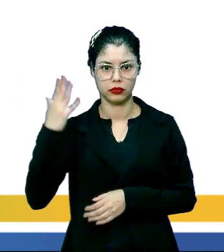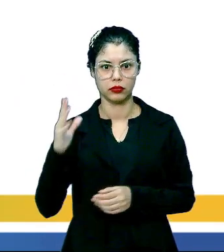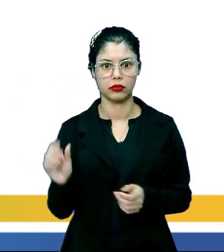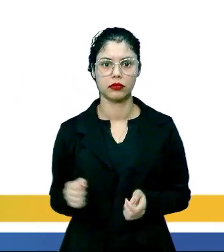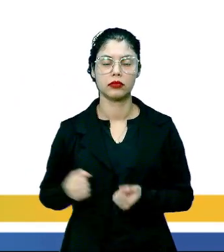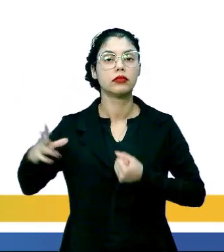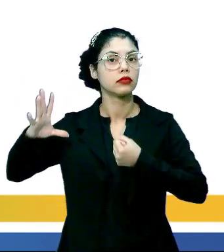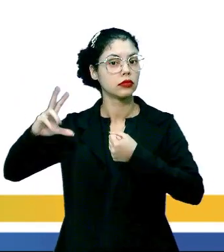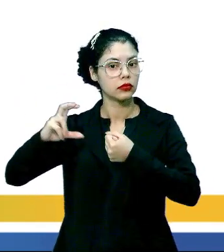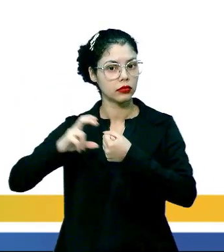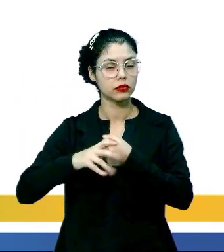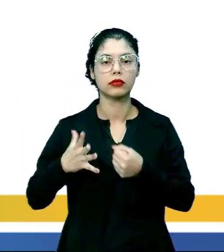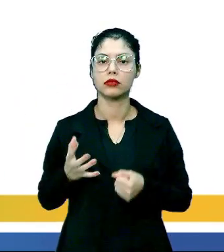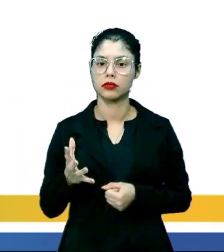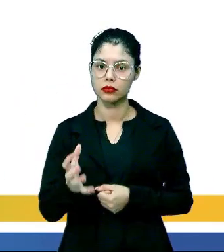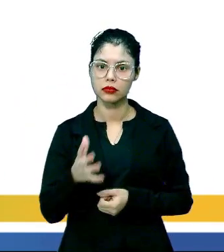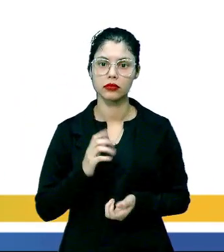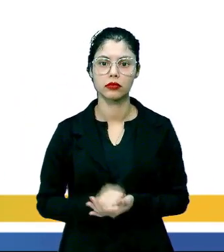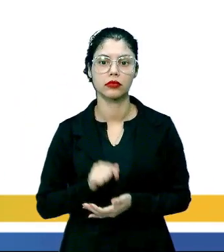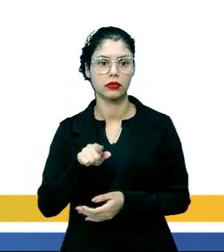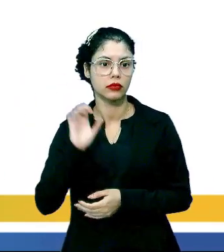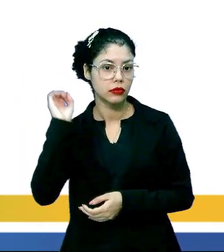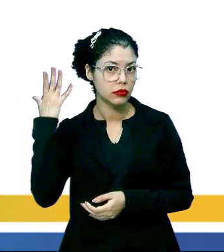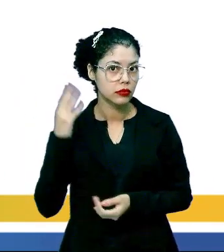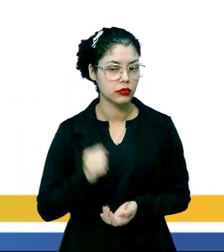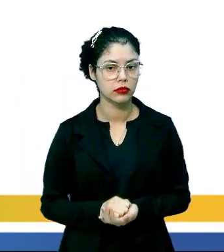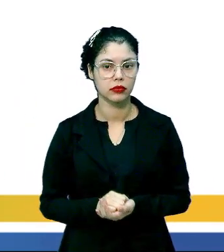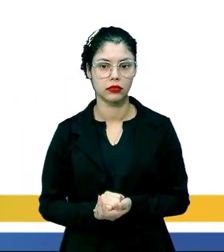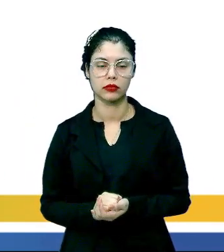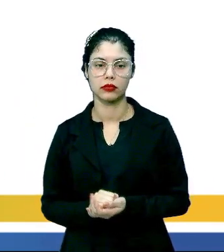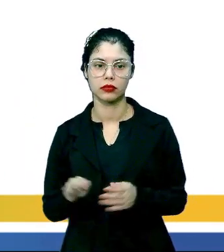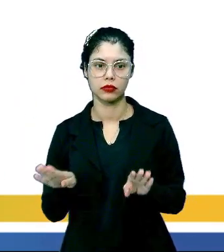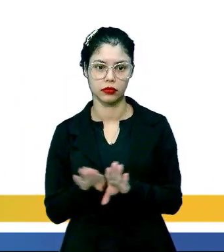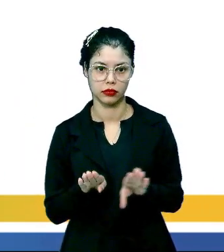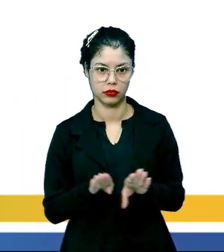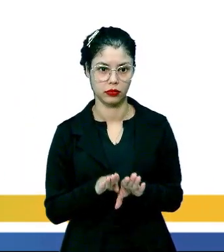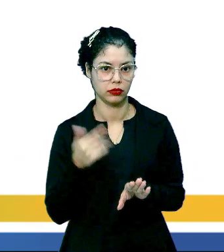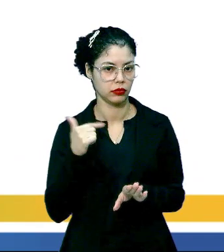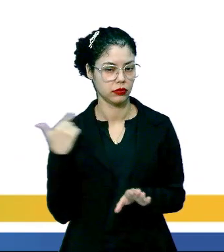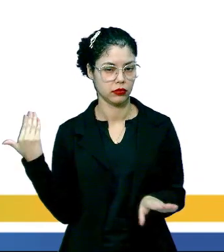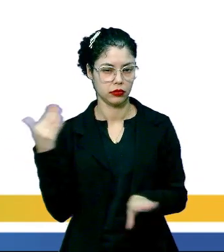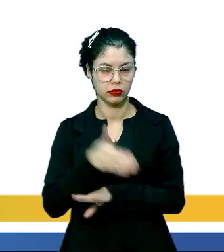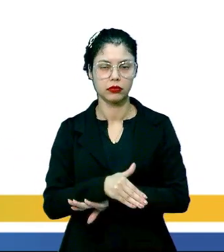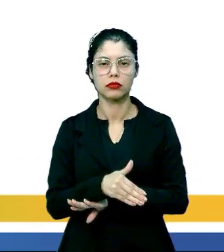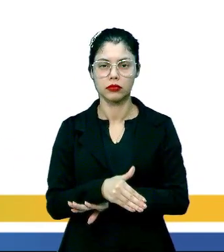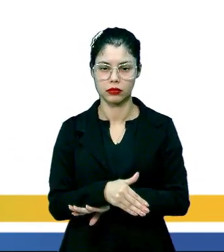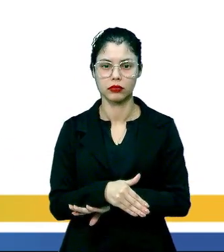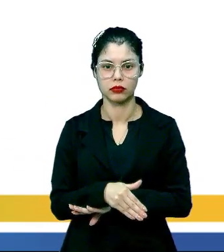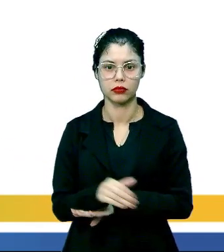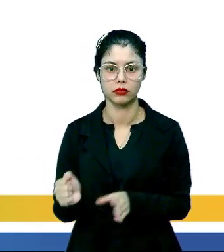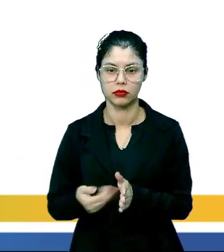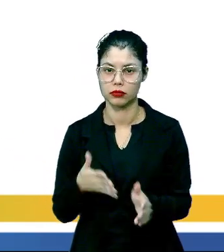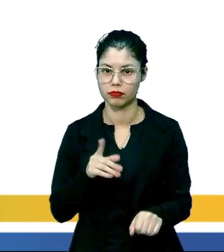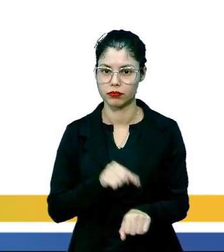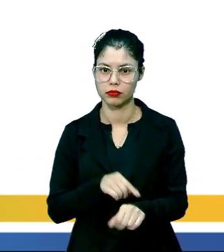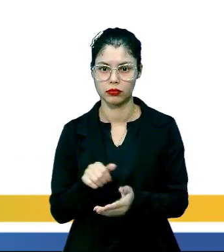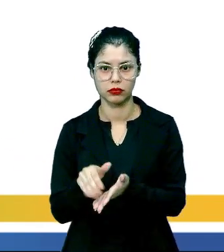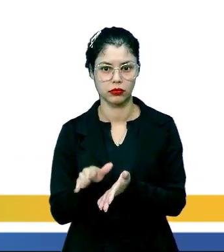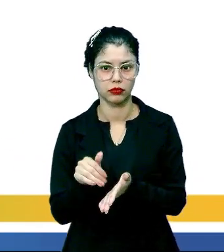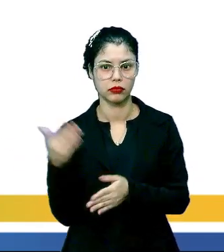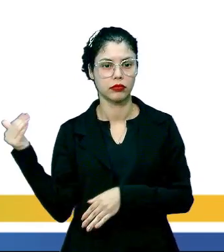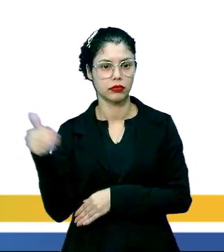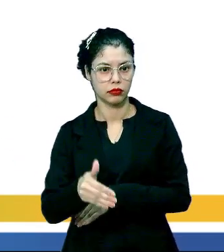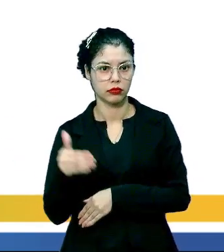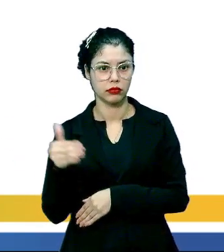por micro-organismos, vírus e bactérias. Nesse caso, o organismo é incapaz de reter a urina por muito tempo e